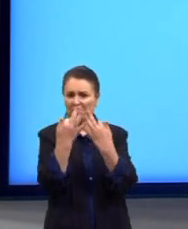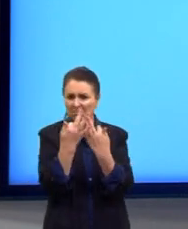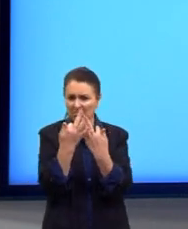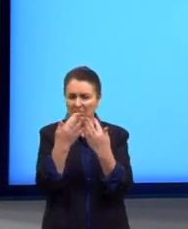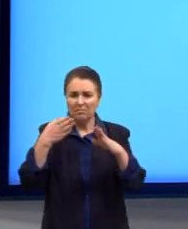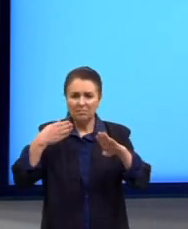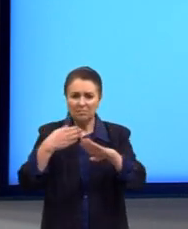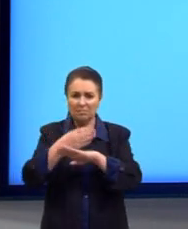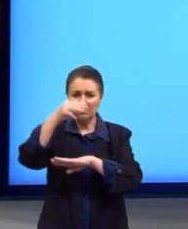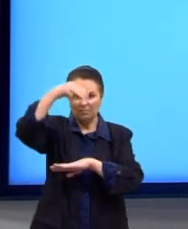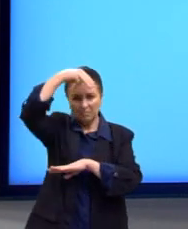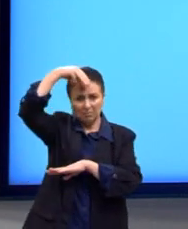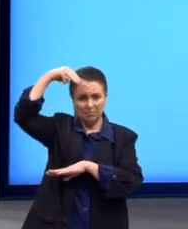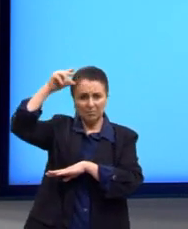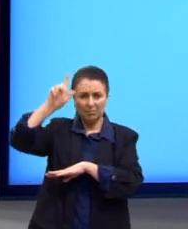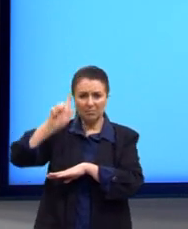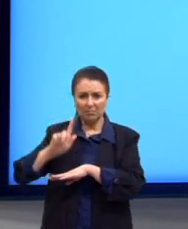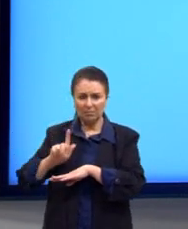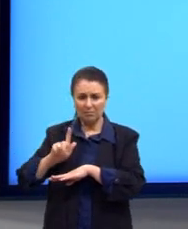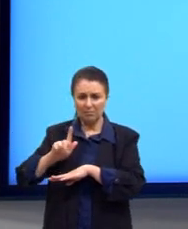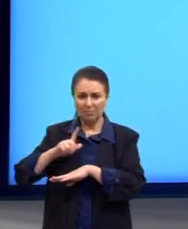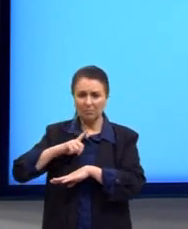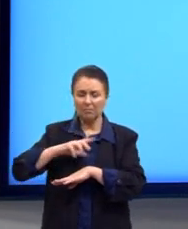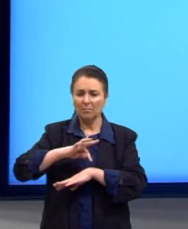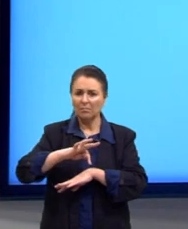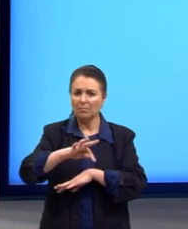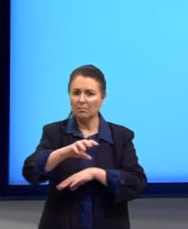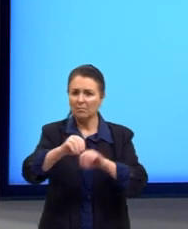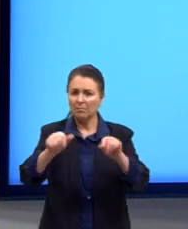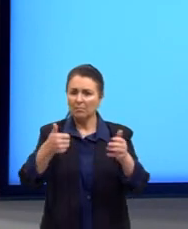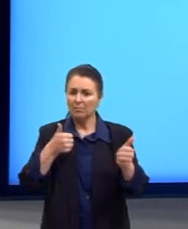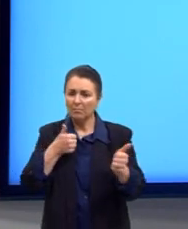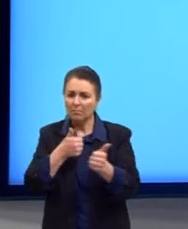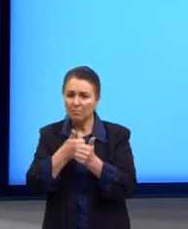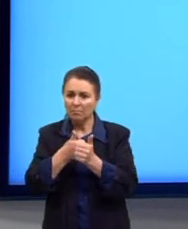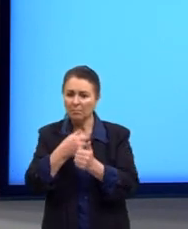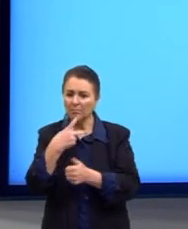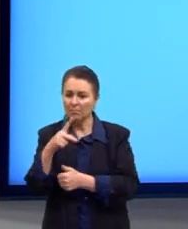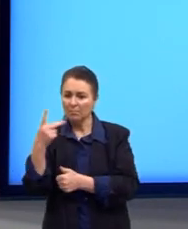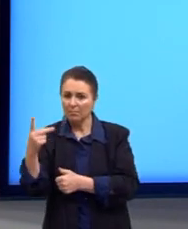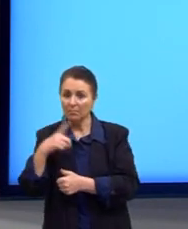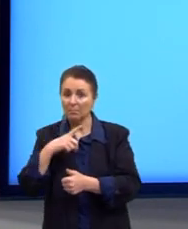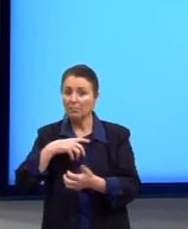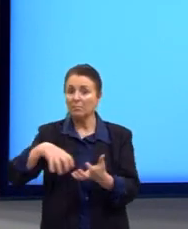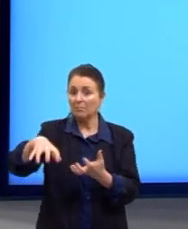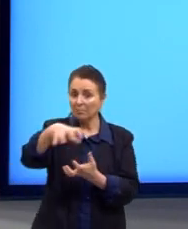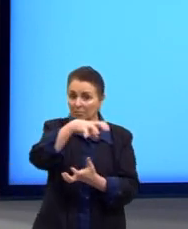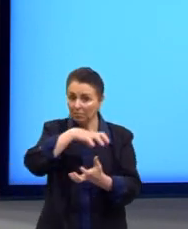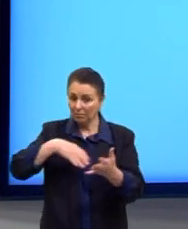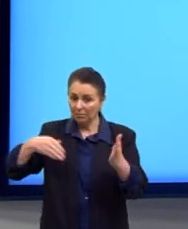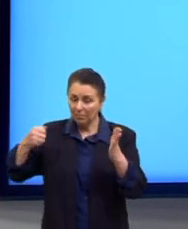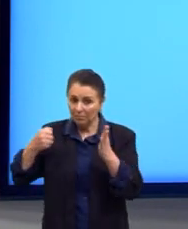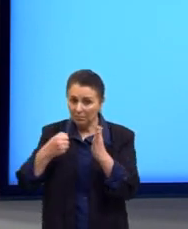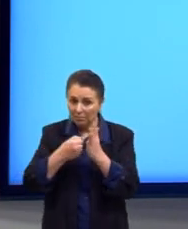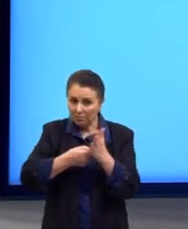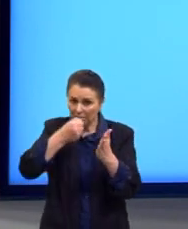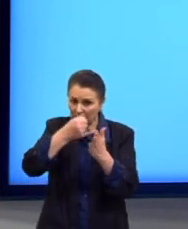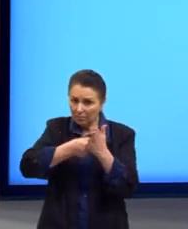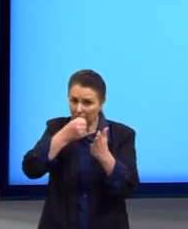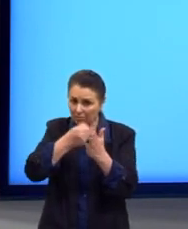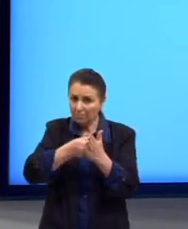em Mato Grosso Dei em terras Paranaguá e lá tinha revolução enfrentei fortes